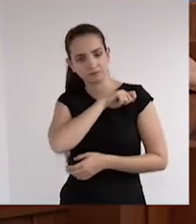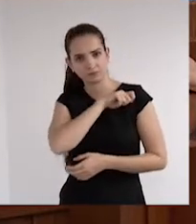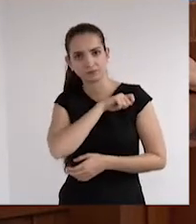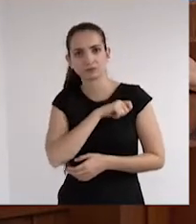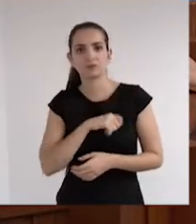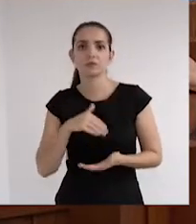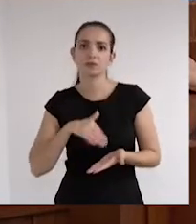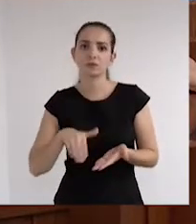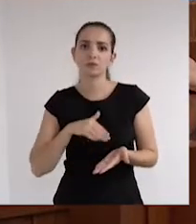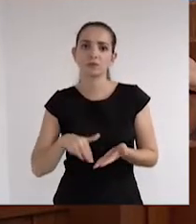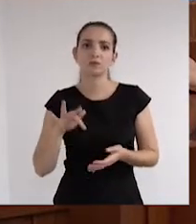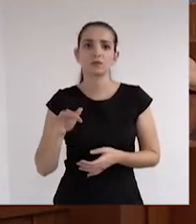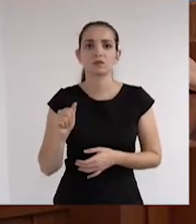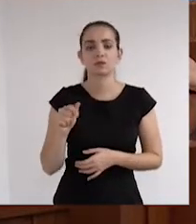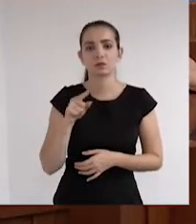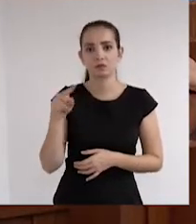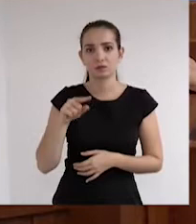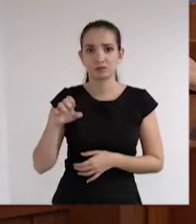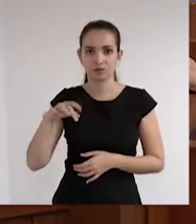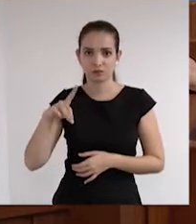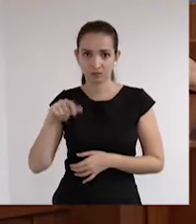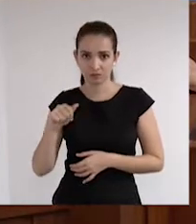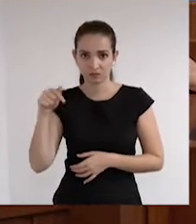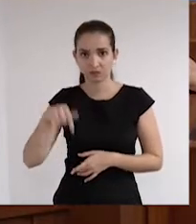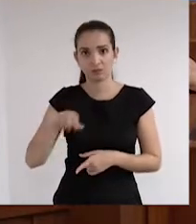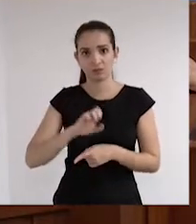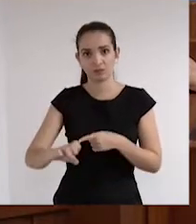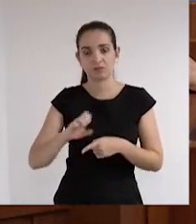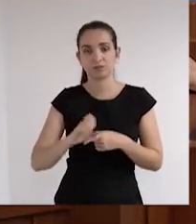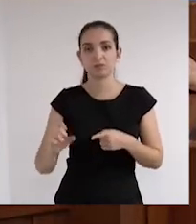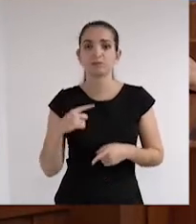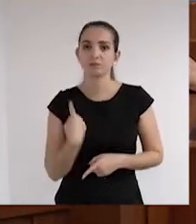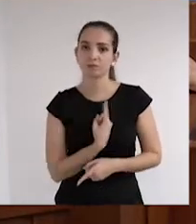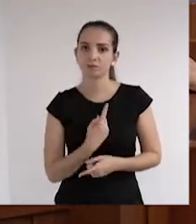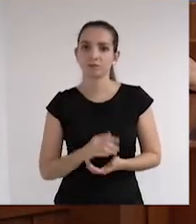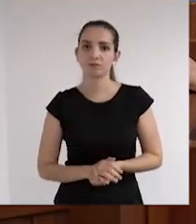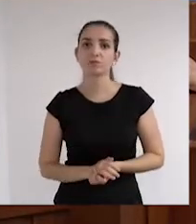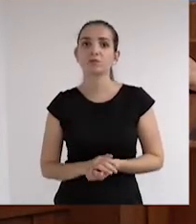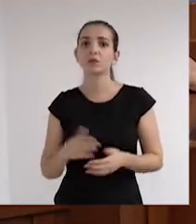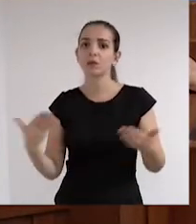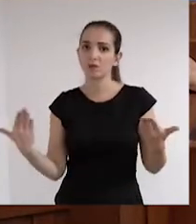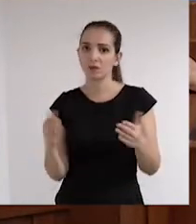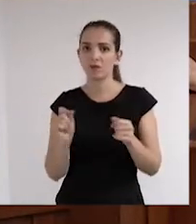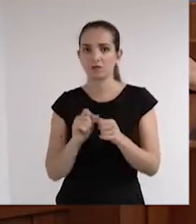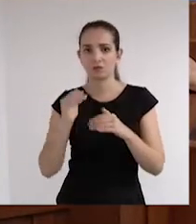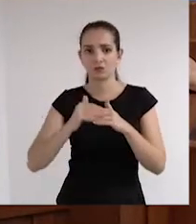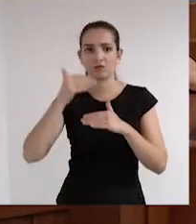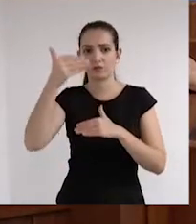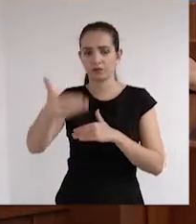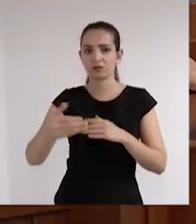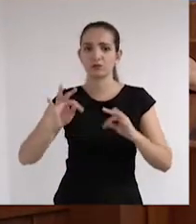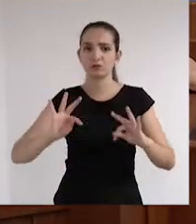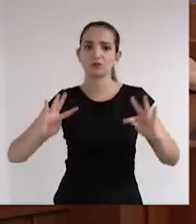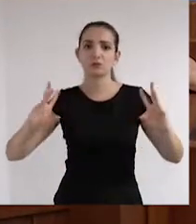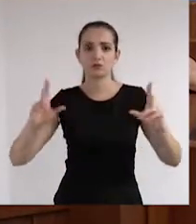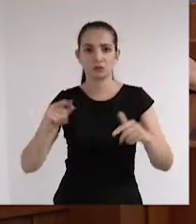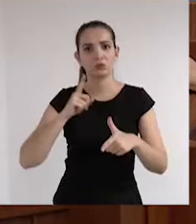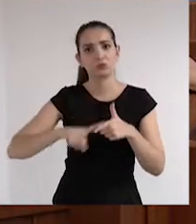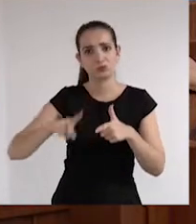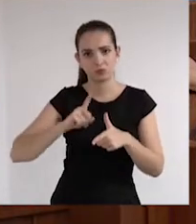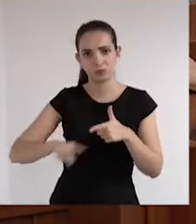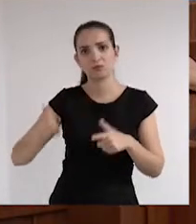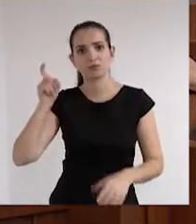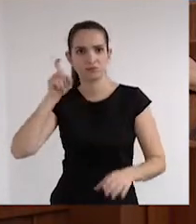na Secretaria de Fazenda do nosso Estado. E para fazer frente a todos os problemas,